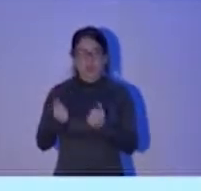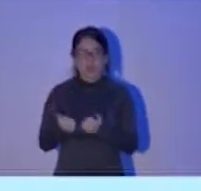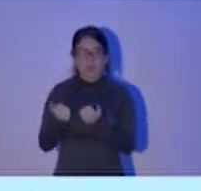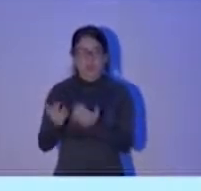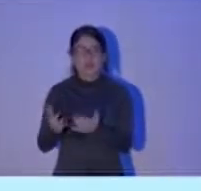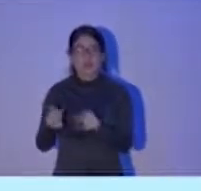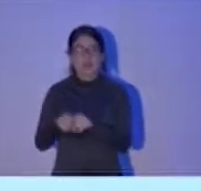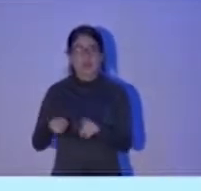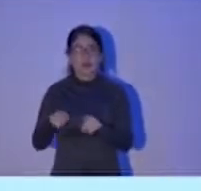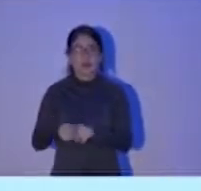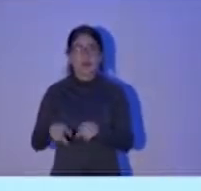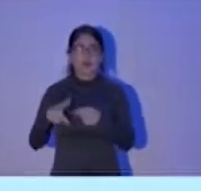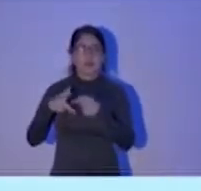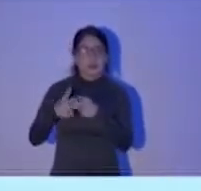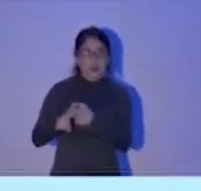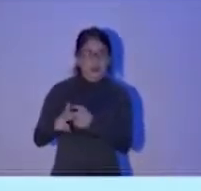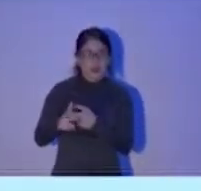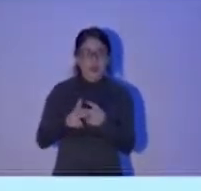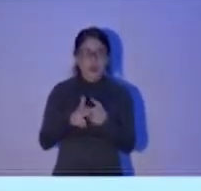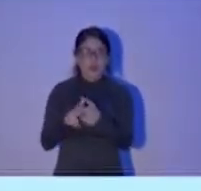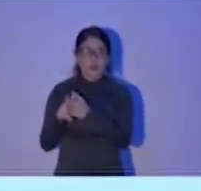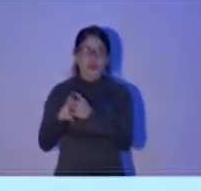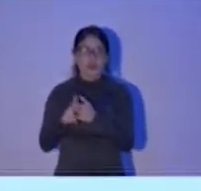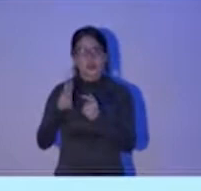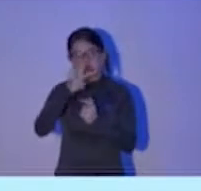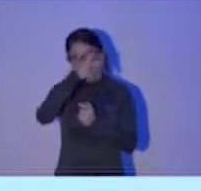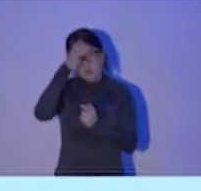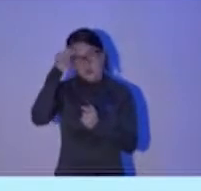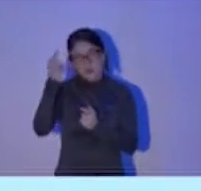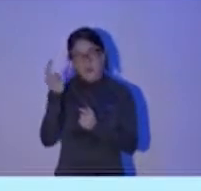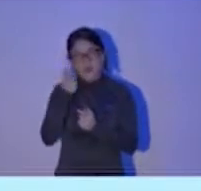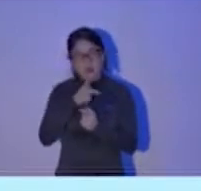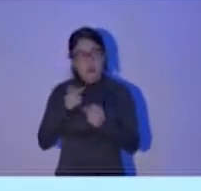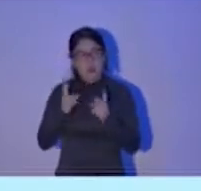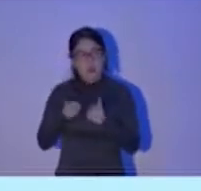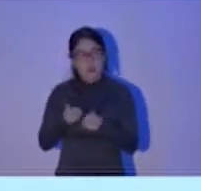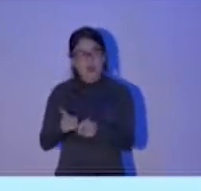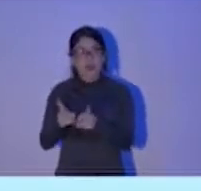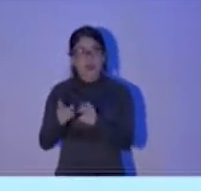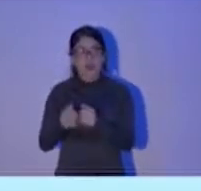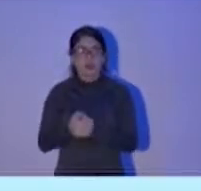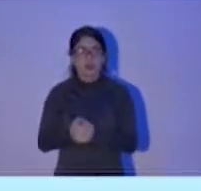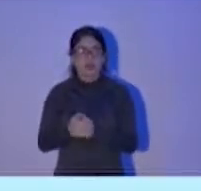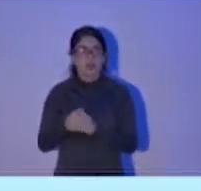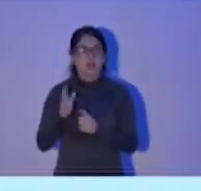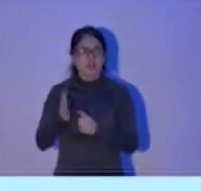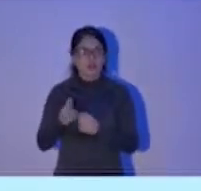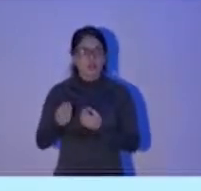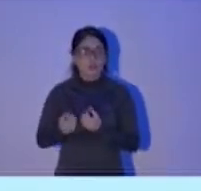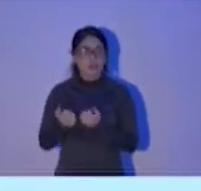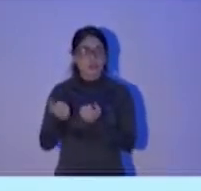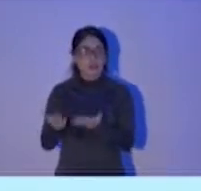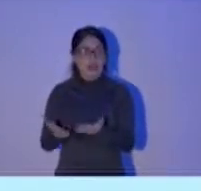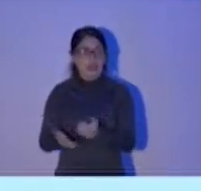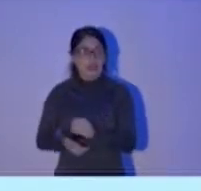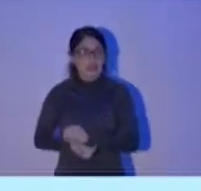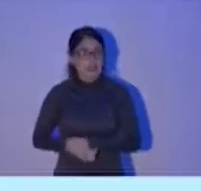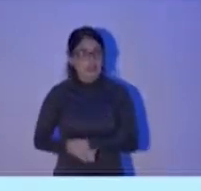às necessidades que os municípios têm para manterem aquelas creches que já foram entregues. E dentro desse